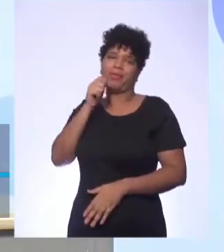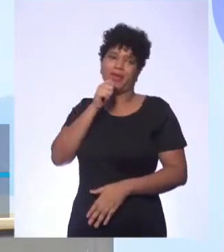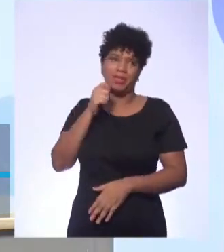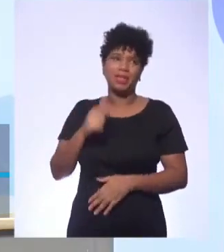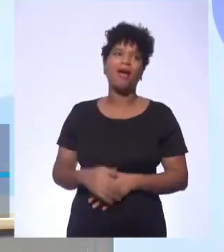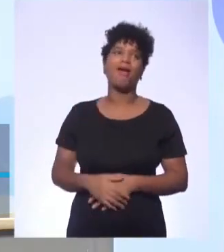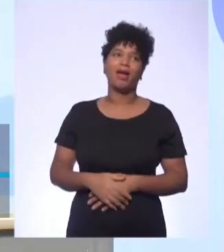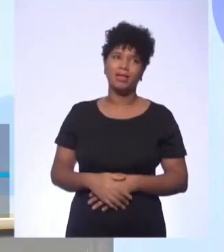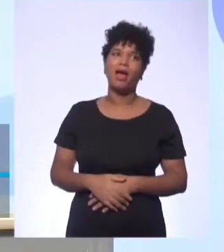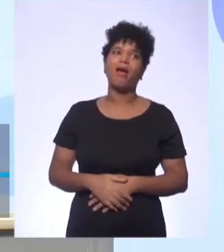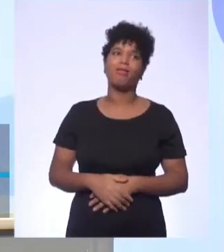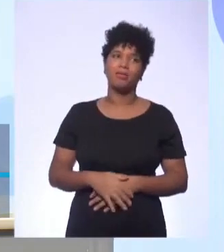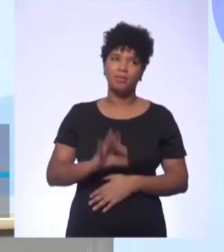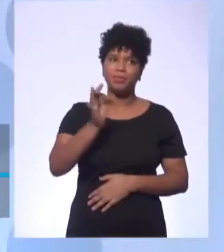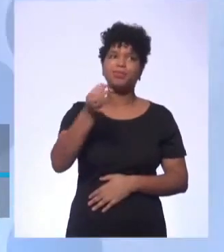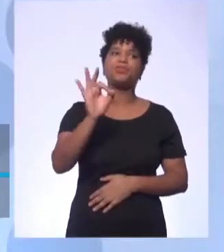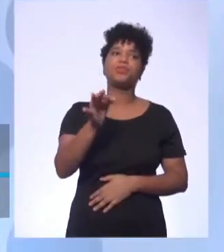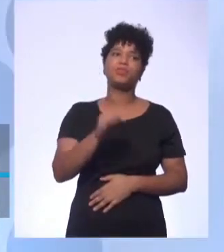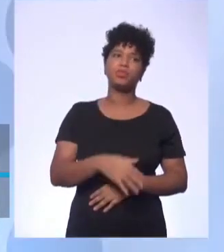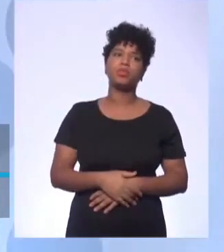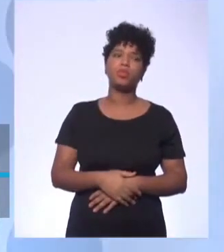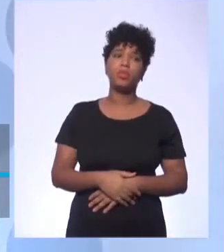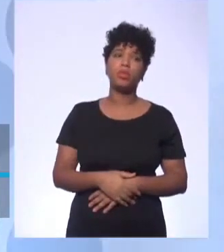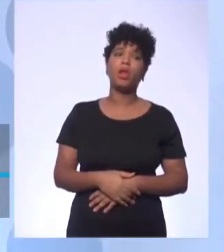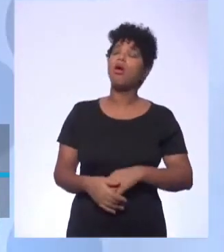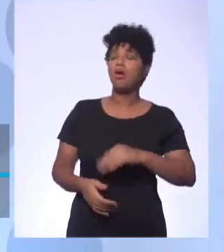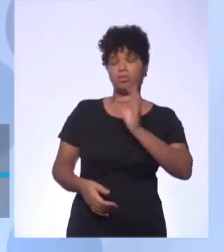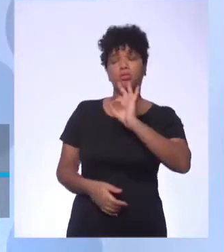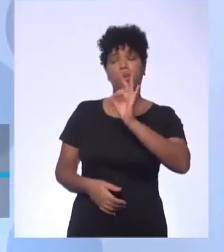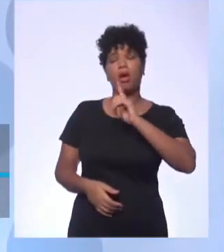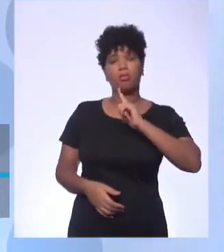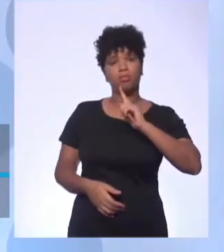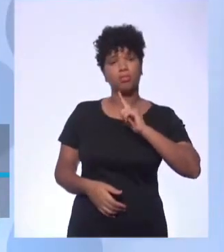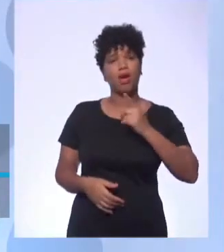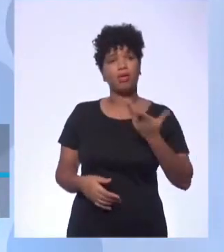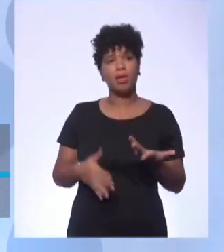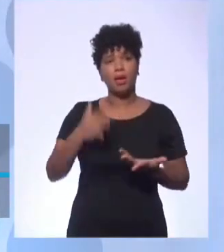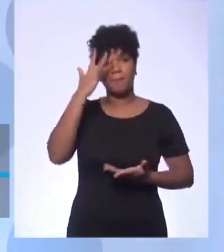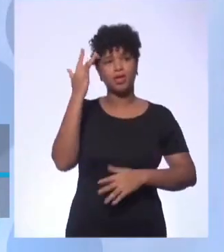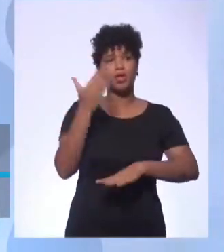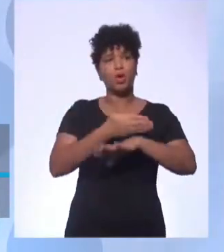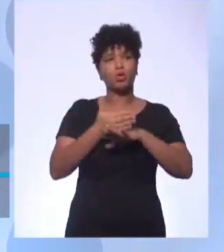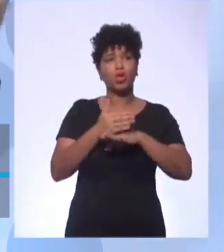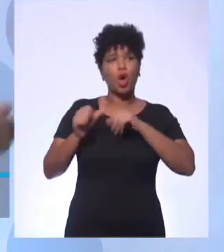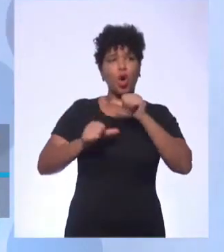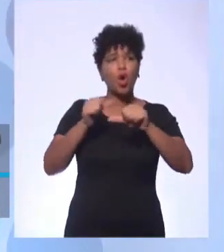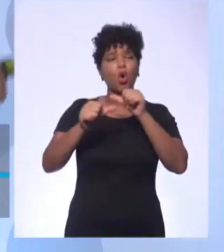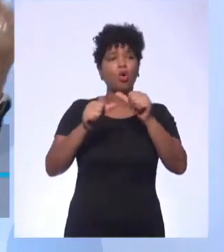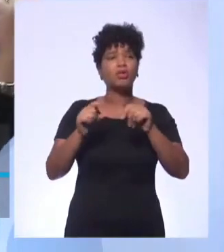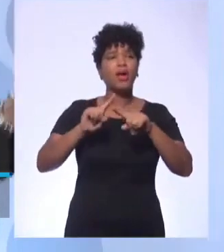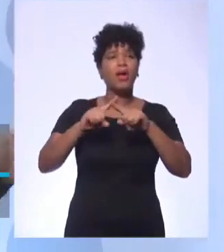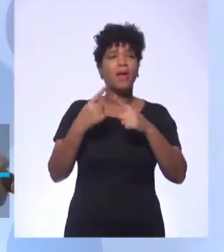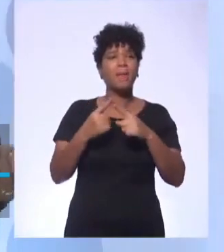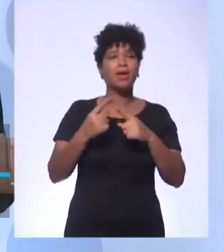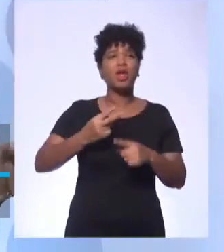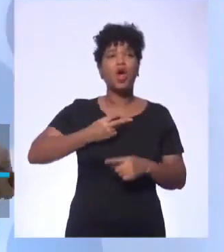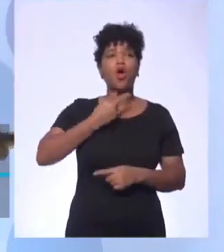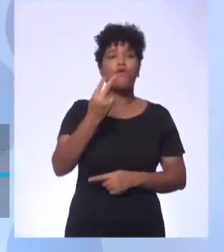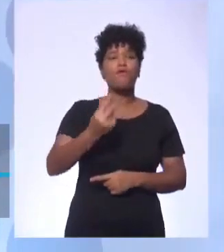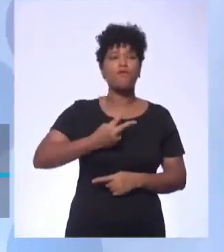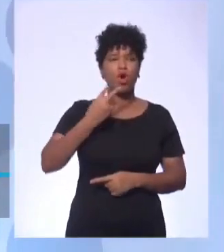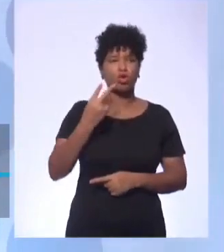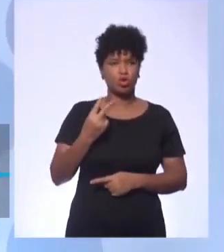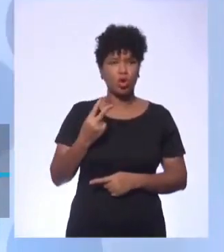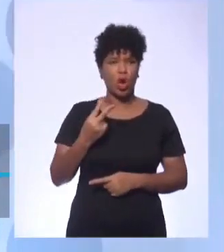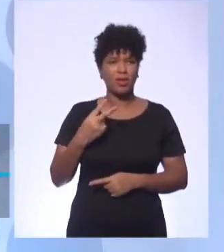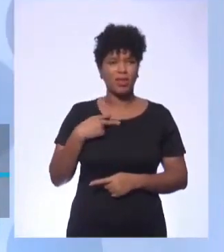não é, professora? Tem, né, tem a ver, claro, mas, né, ao mesmo tempo, essas técnicas de vocoder, né, que é